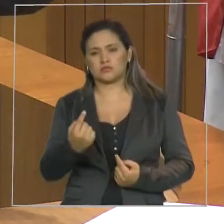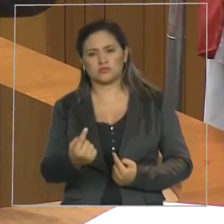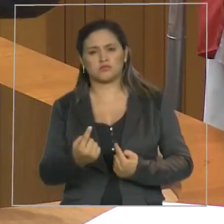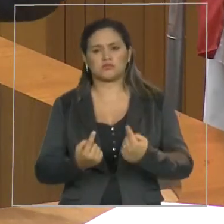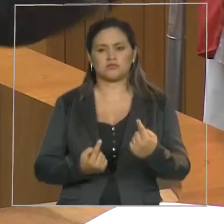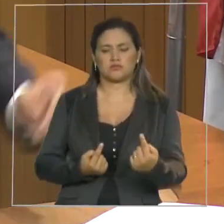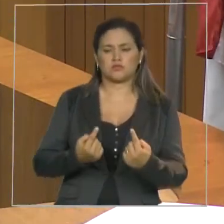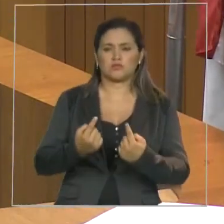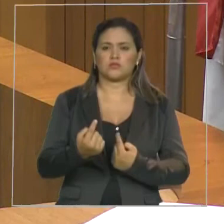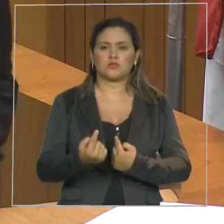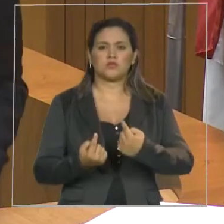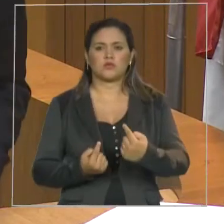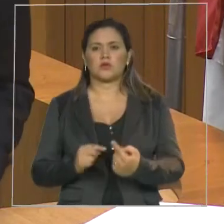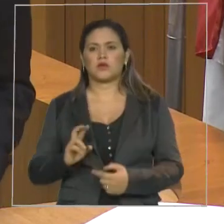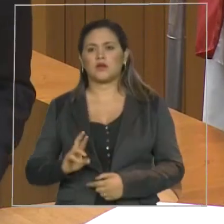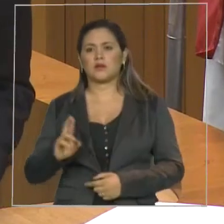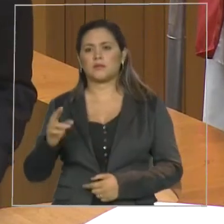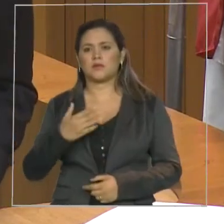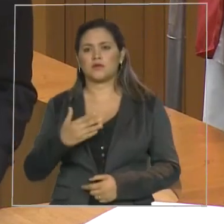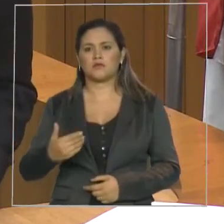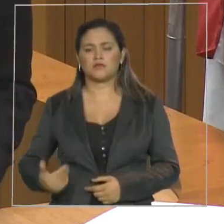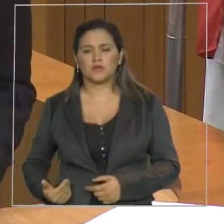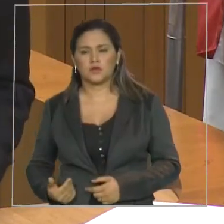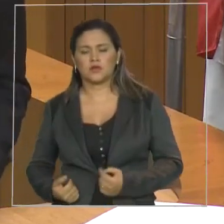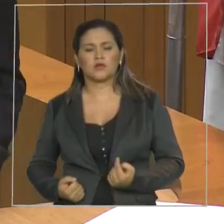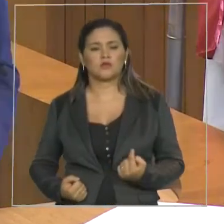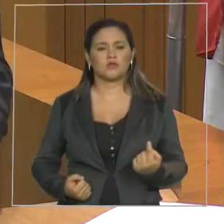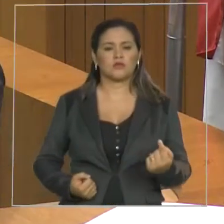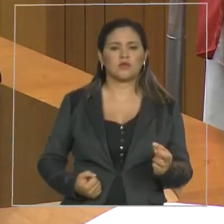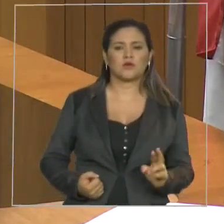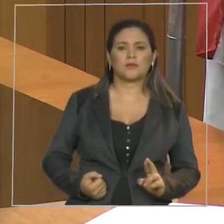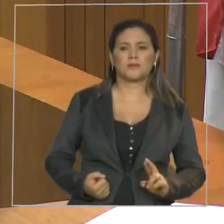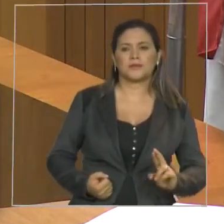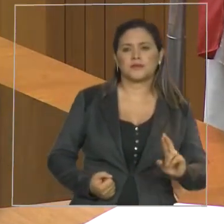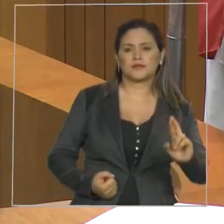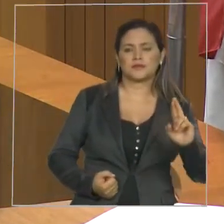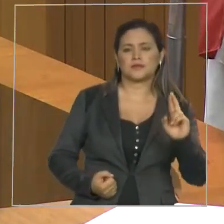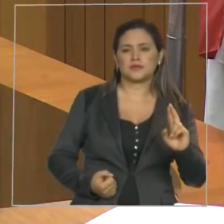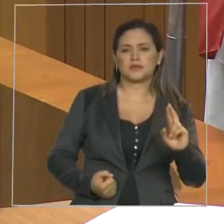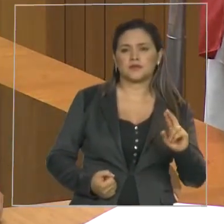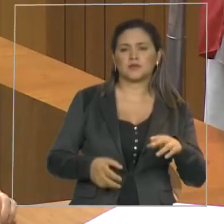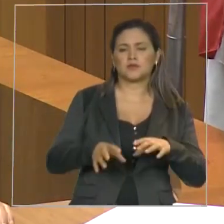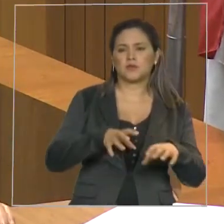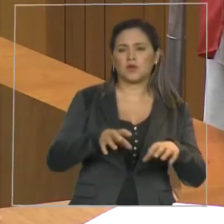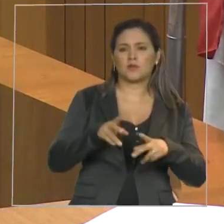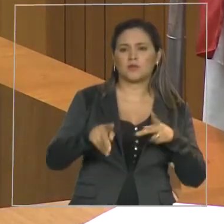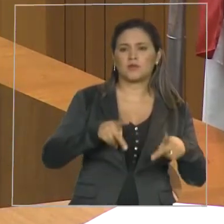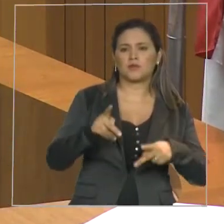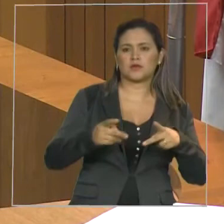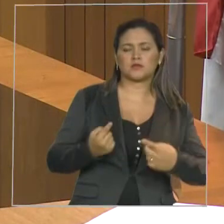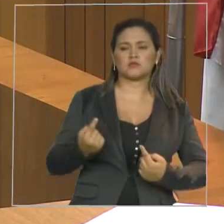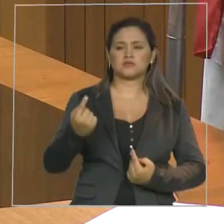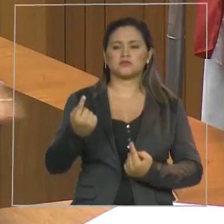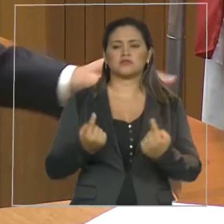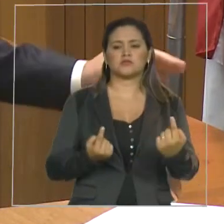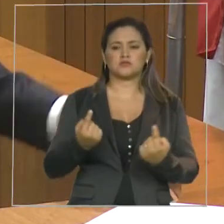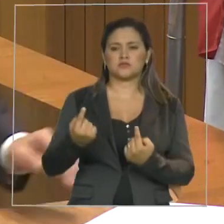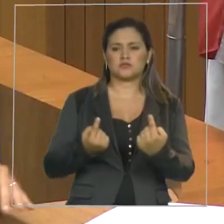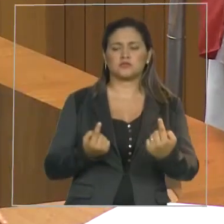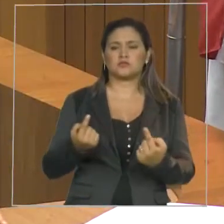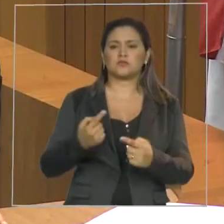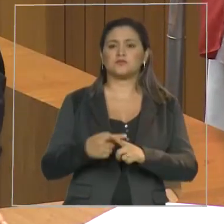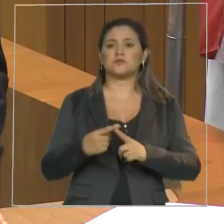representando o governo do Estado, outro mandato, um presidente representando os movimentos populares. Mas o governador acabou